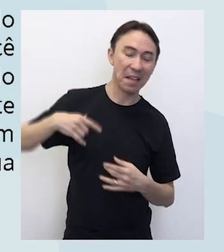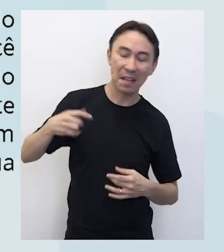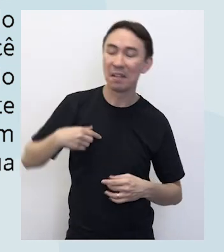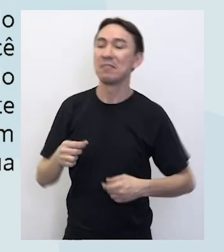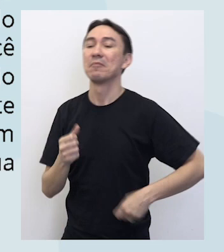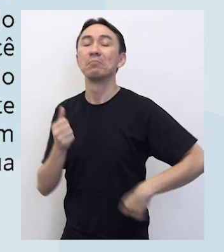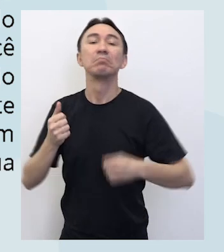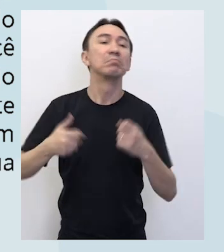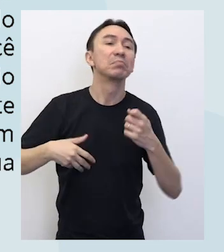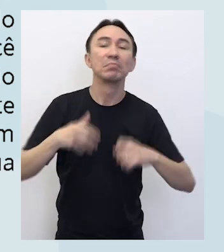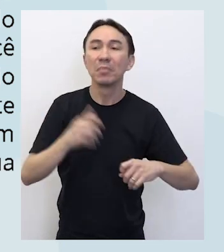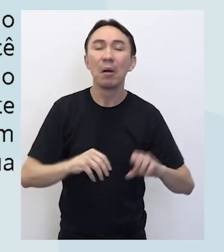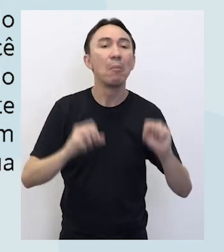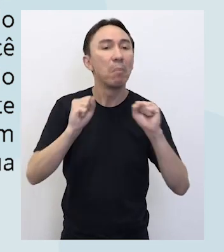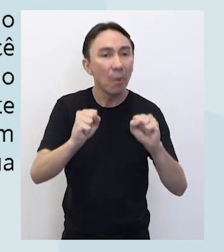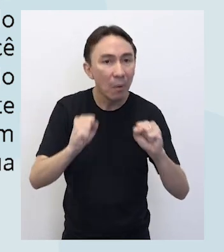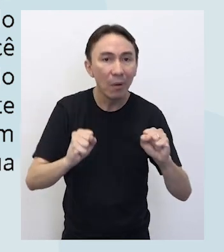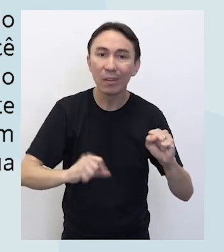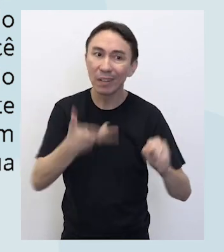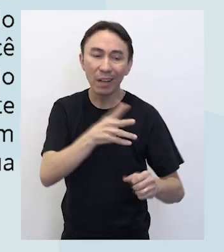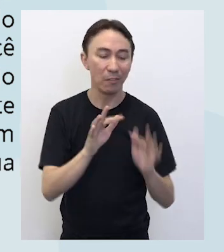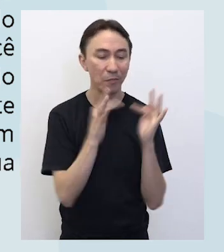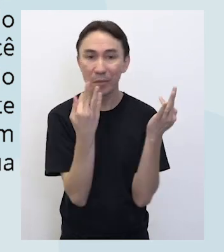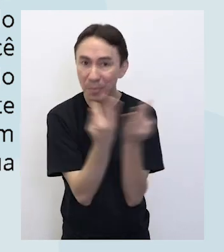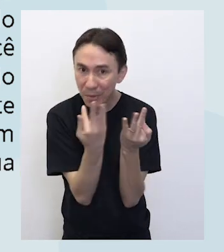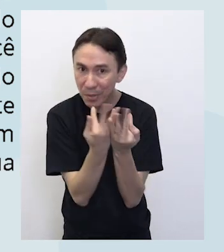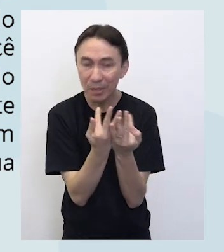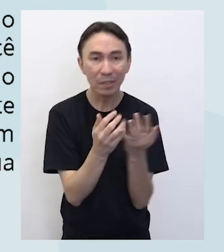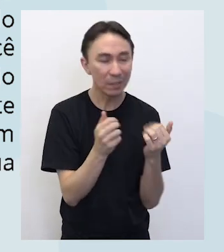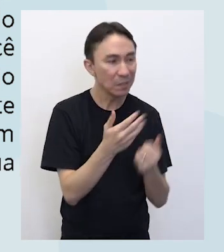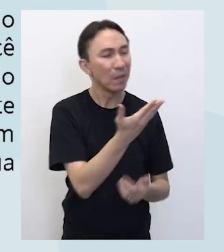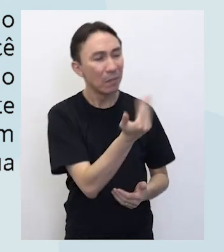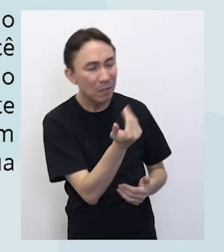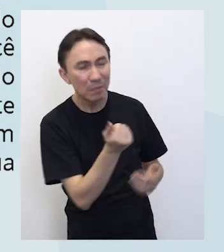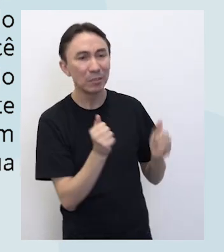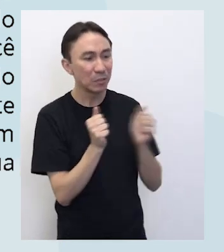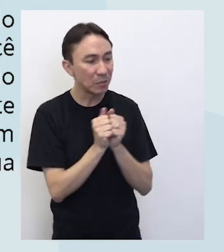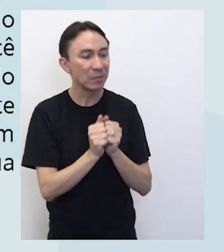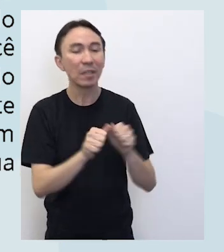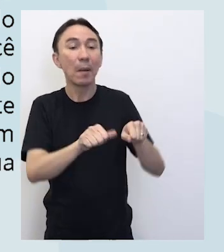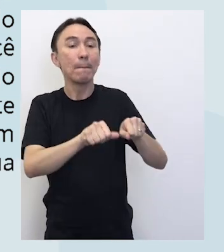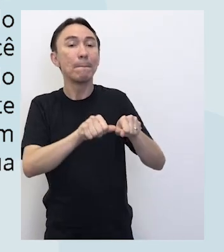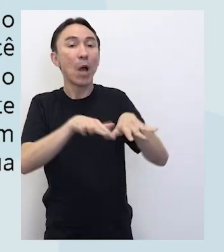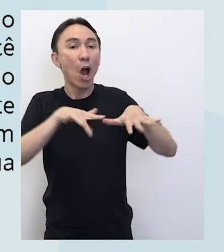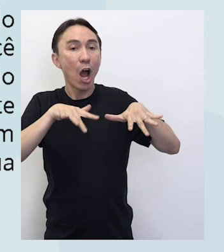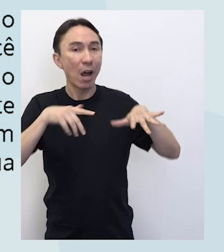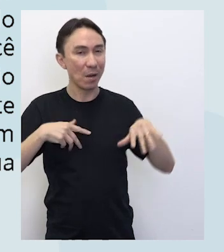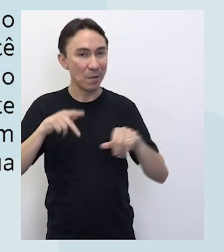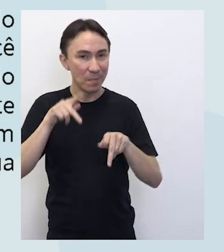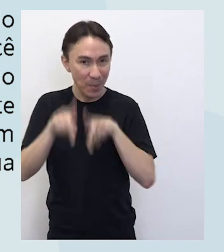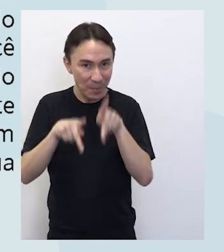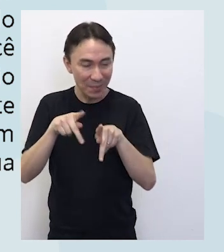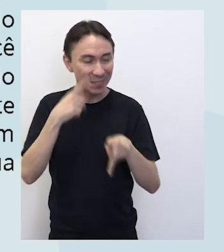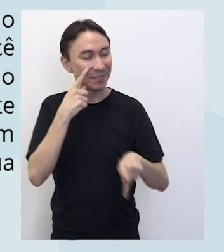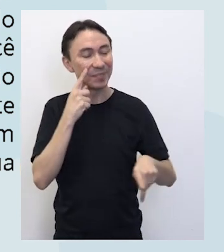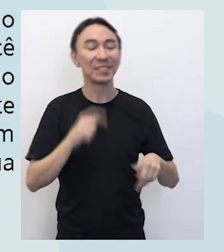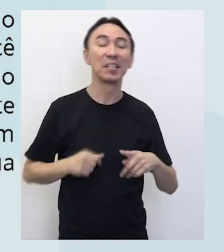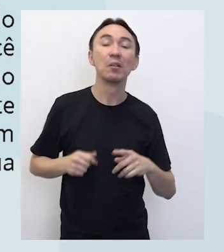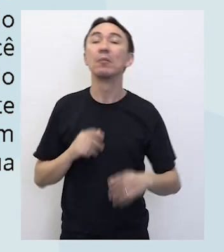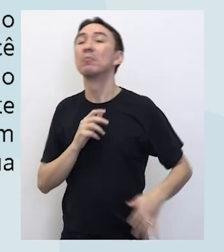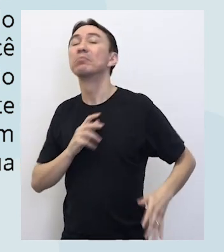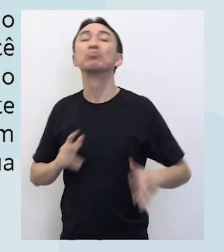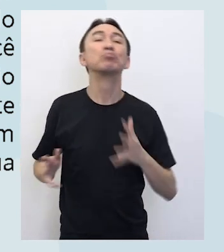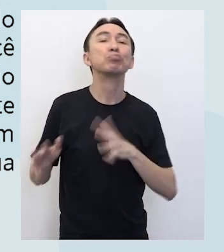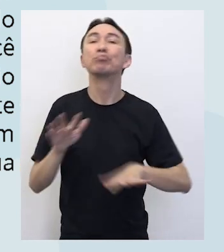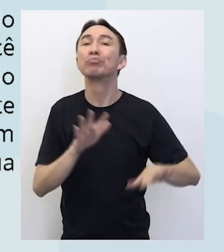com você, enfim, né, para te ajudarem a ter essa noção aí de público, tá? E após esse primeiro ensaio, você